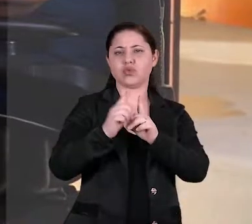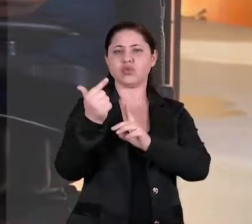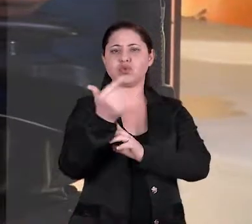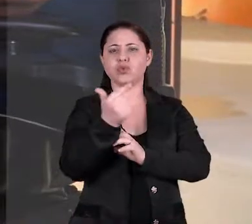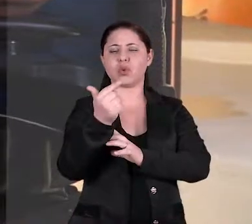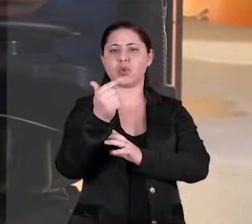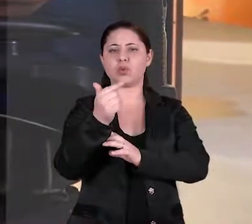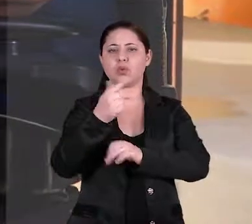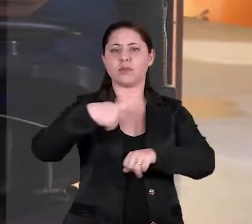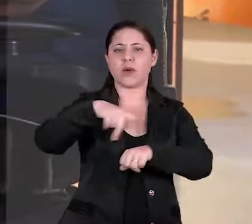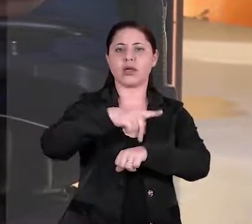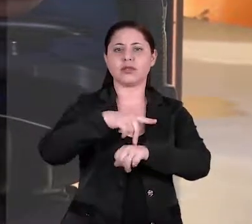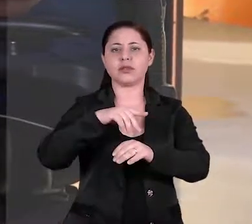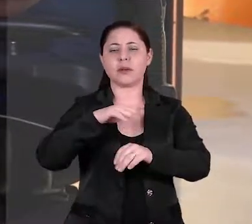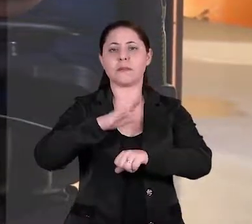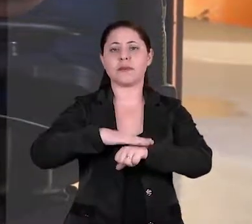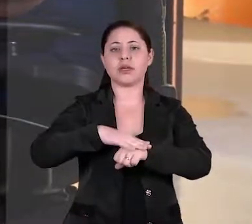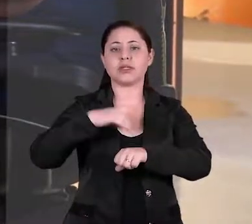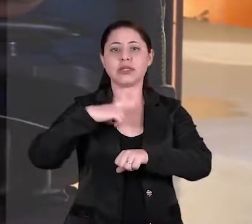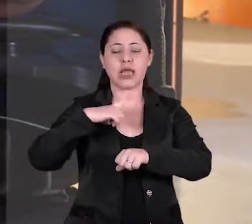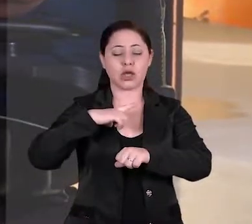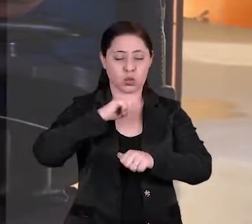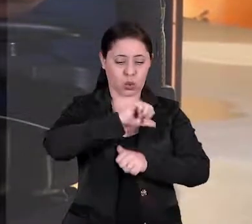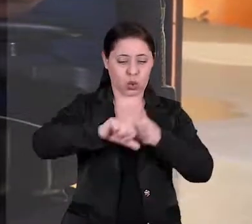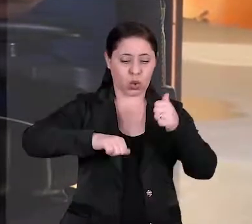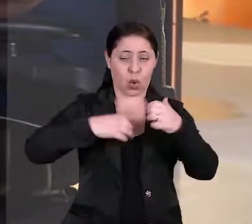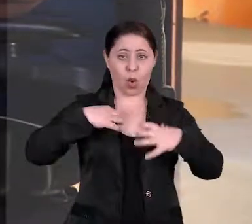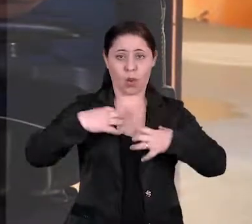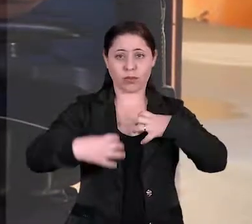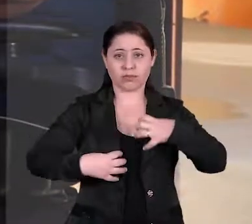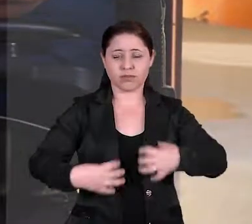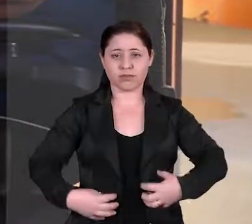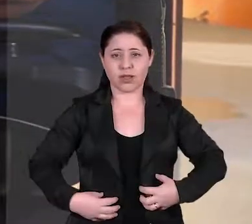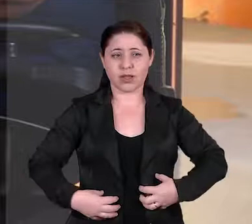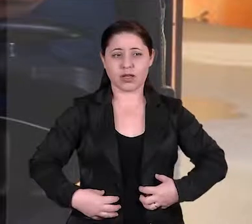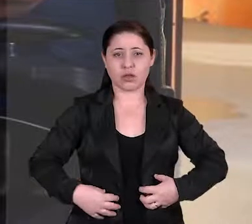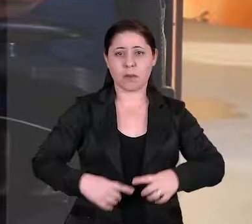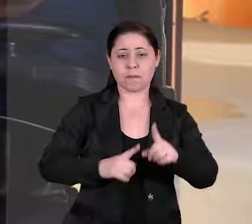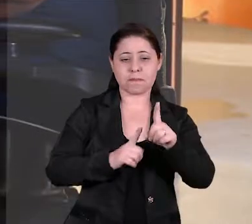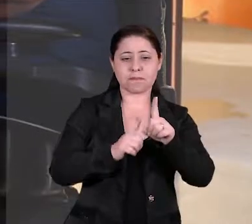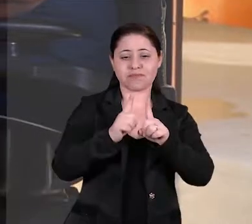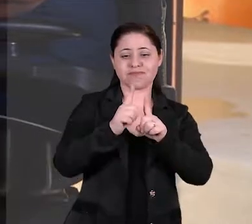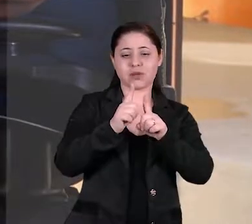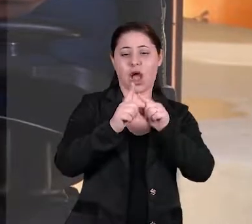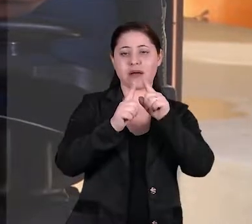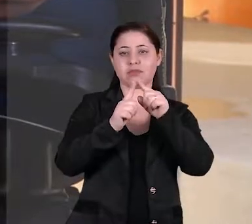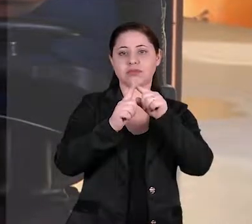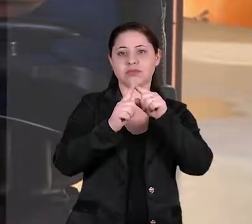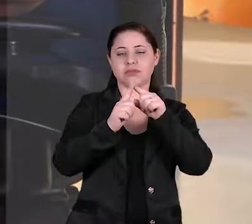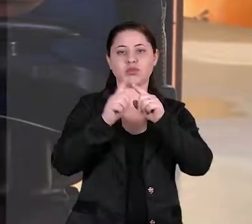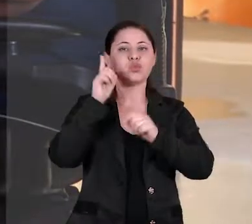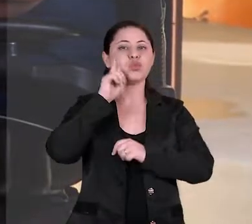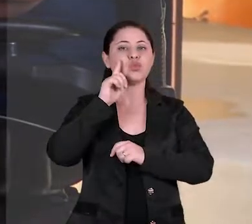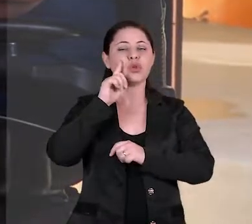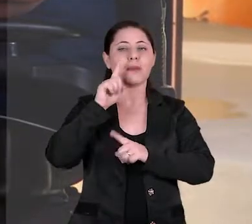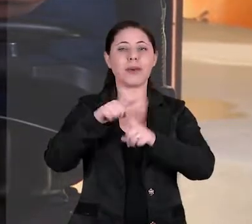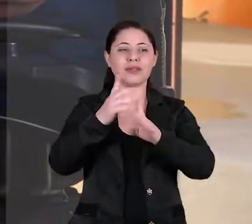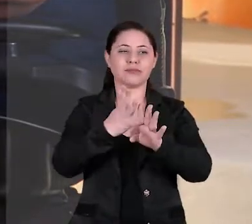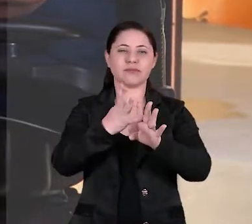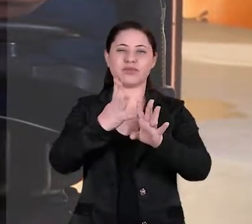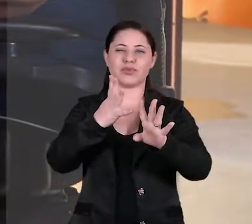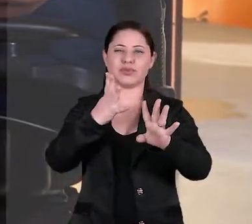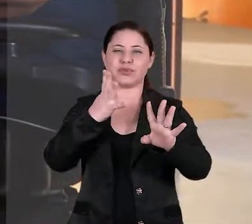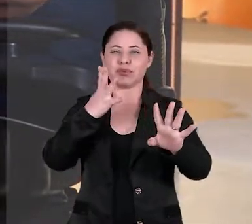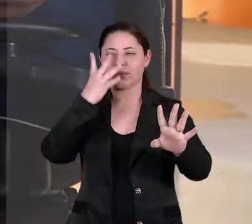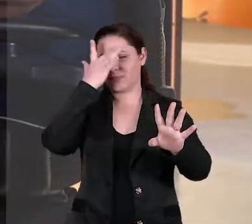absolutos, é o segundo país que mais realiza transplantes de órgãos, atrás apenas dos Estados Unidos. Mas ainda tem muita